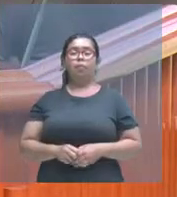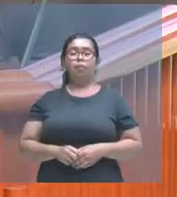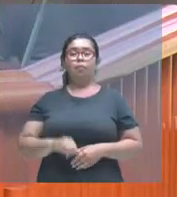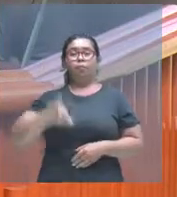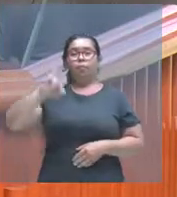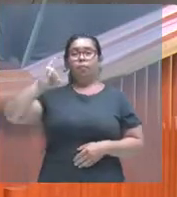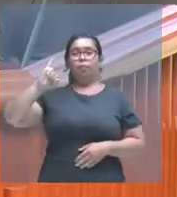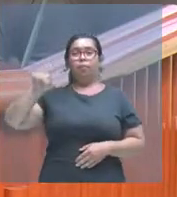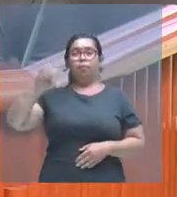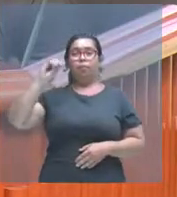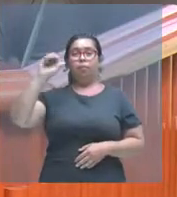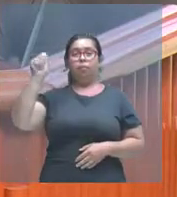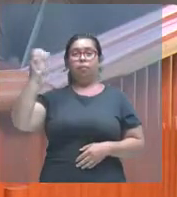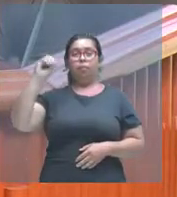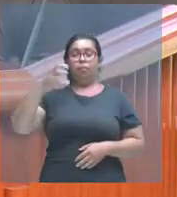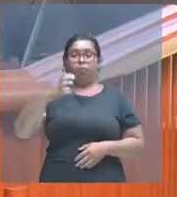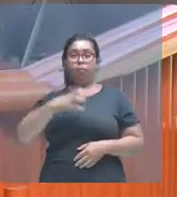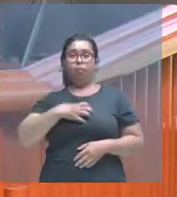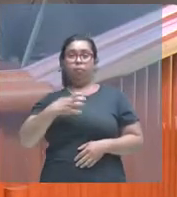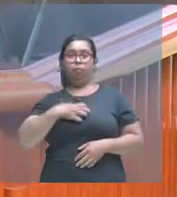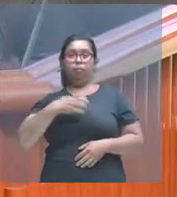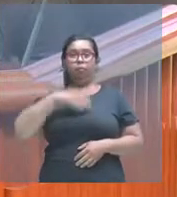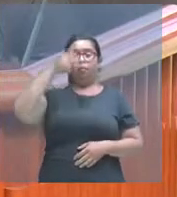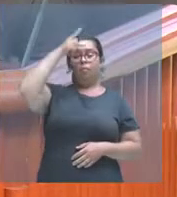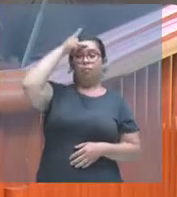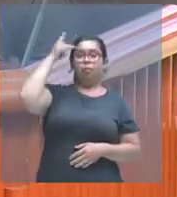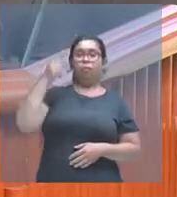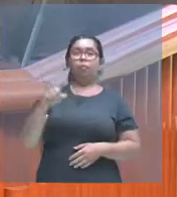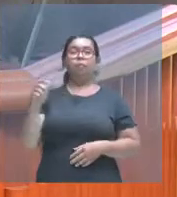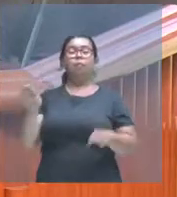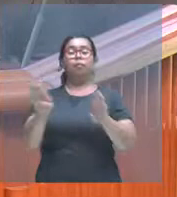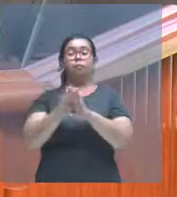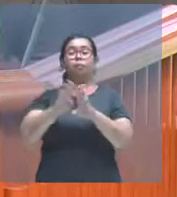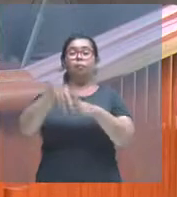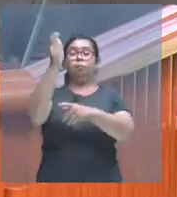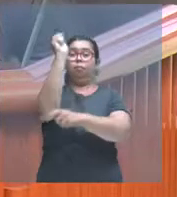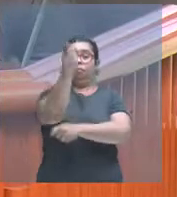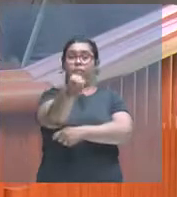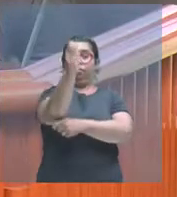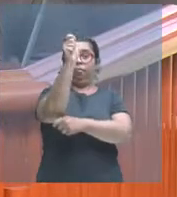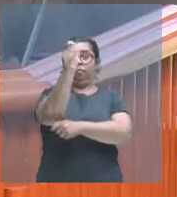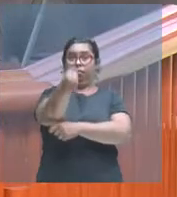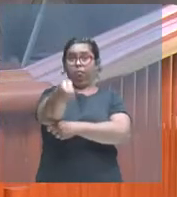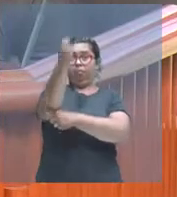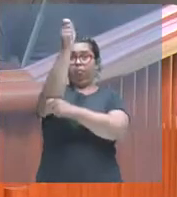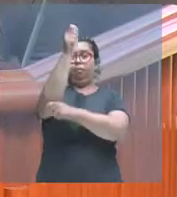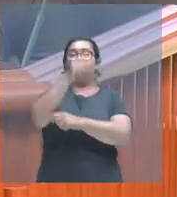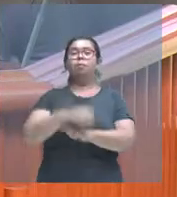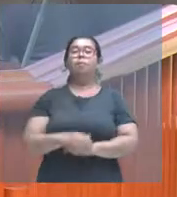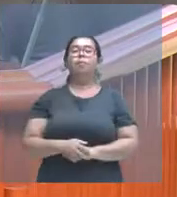Baiano também se manifestou na arte da pesca e da pescaria.